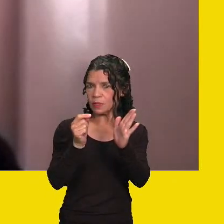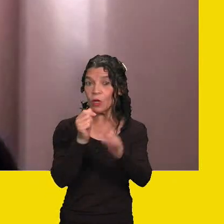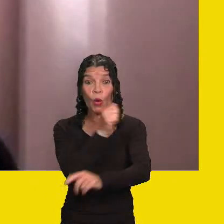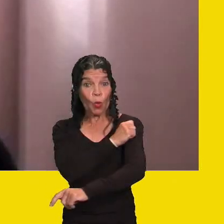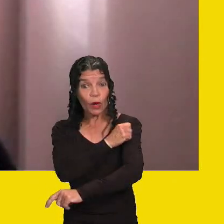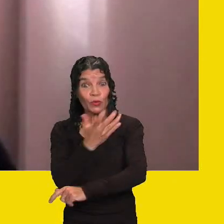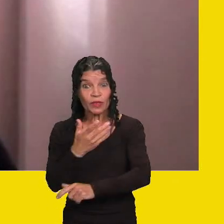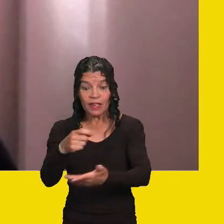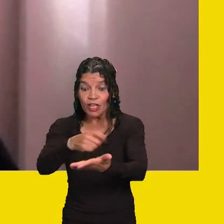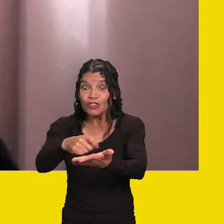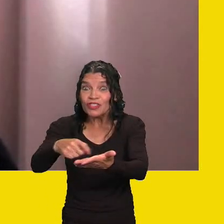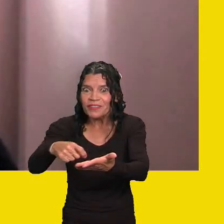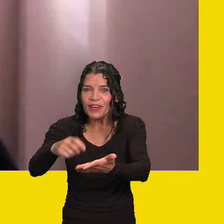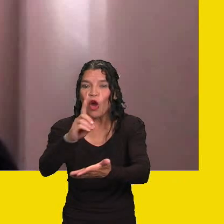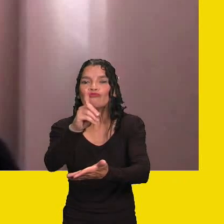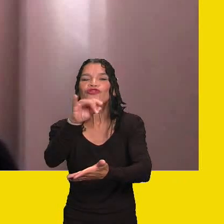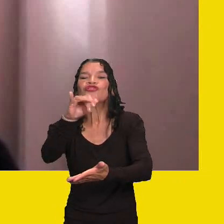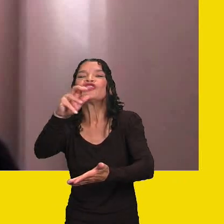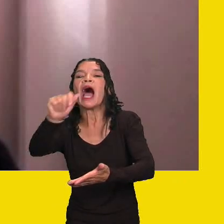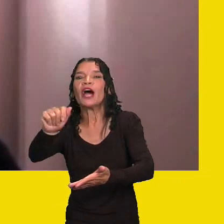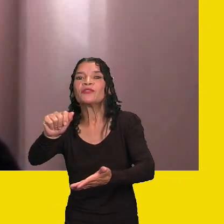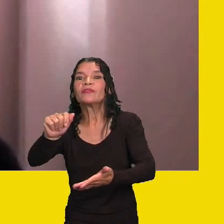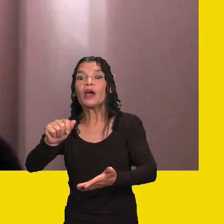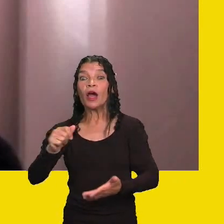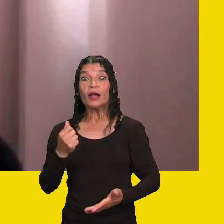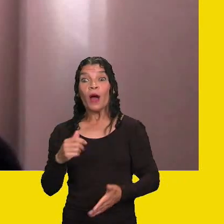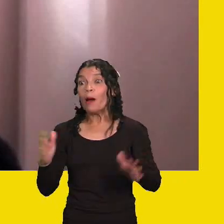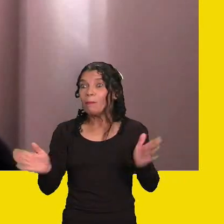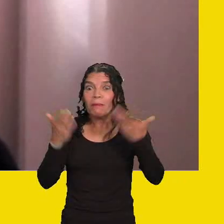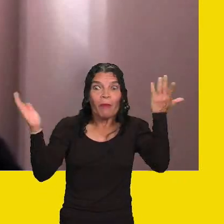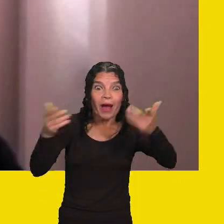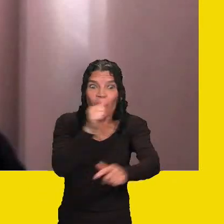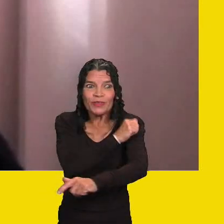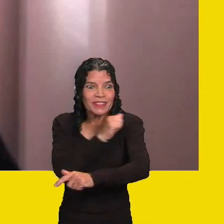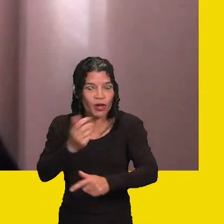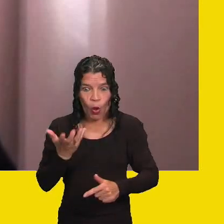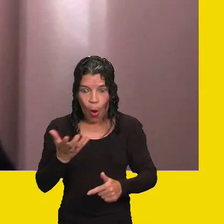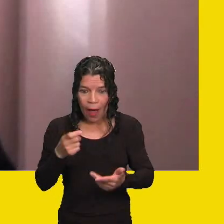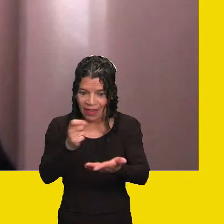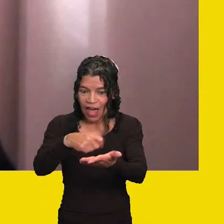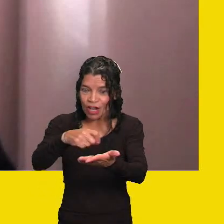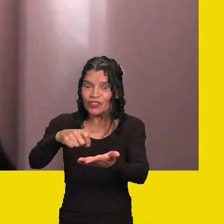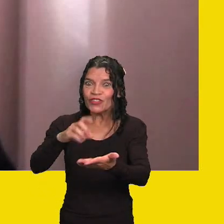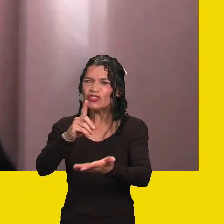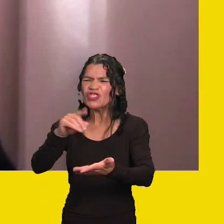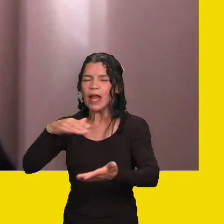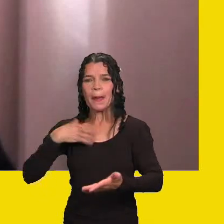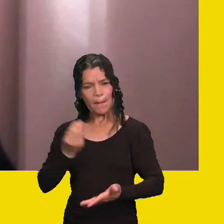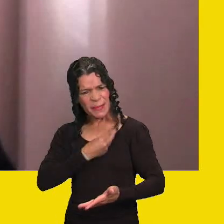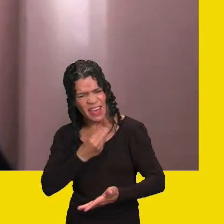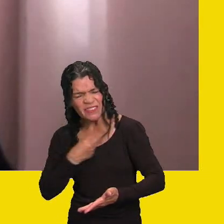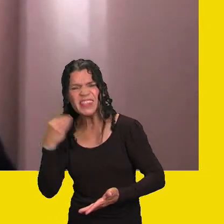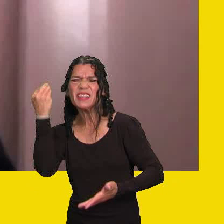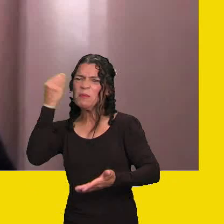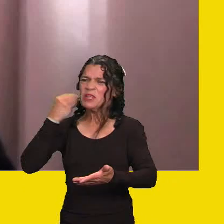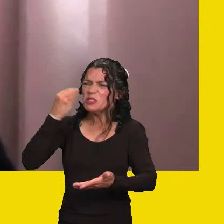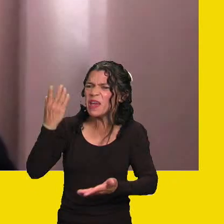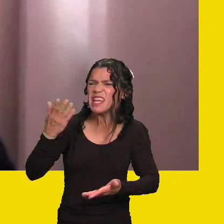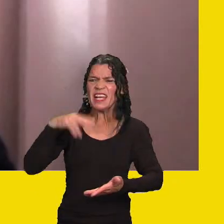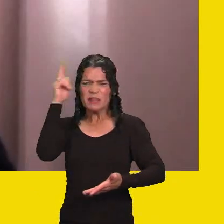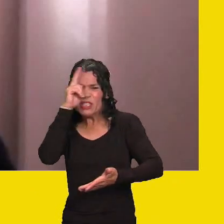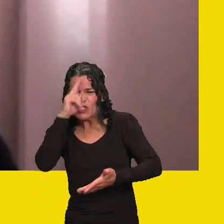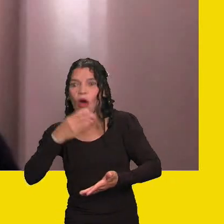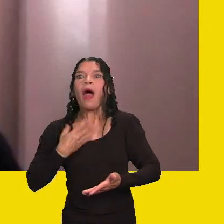o diário deles. E eles ficaram super animados, né? Até porque escrever sobre cada um escrevendo sobre